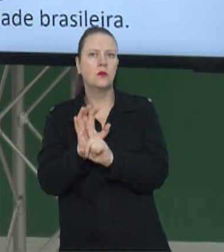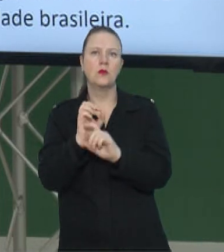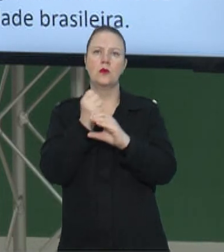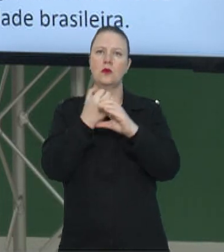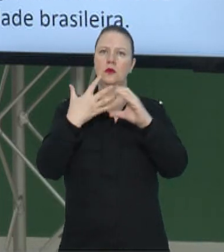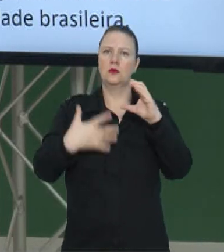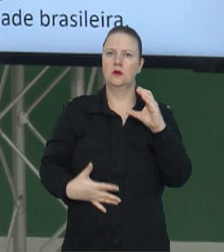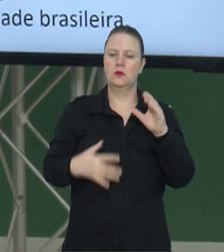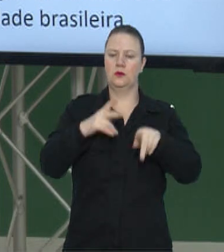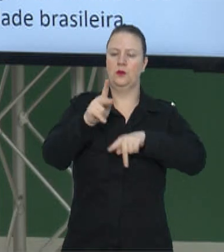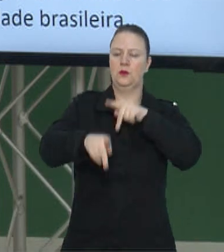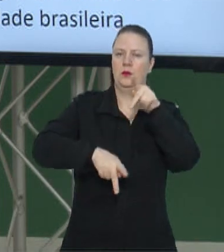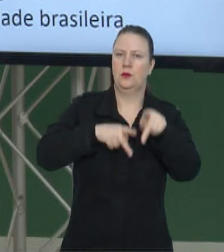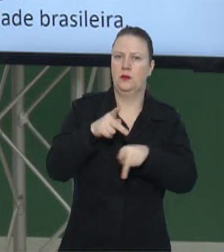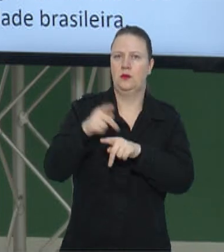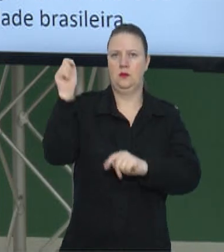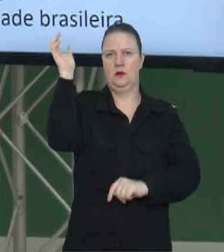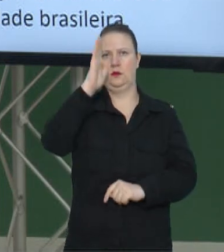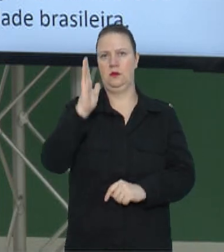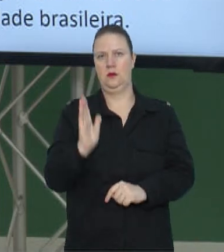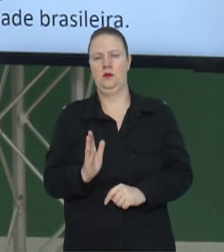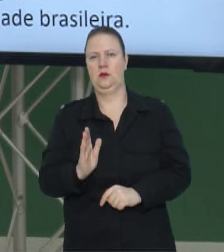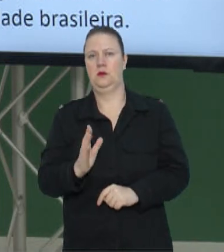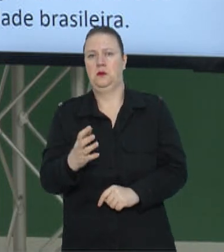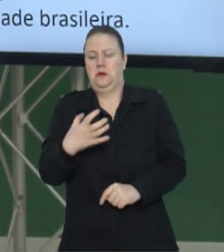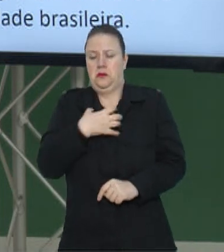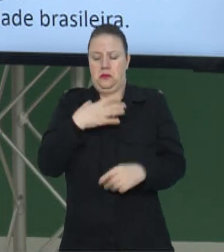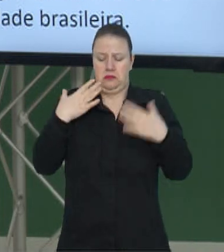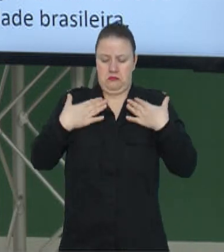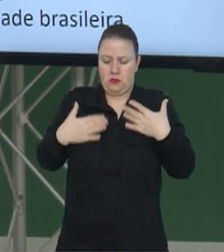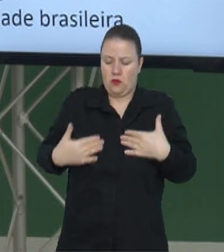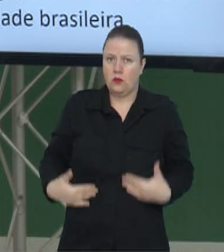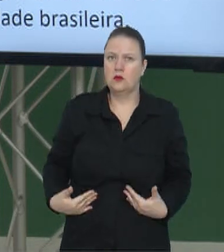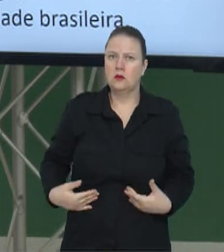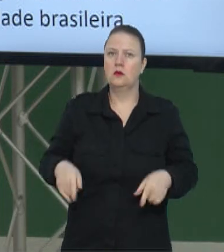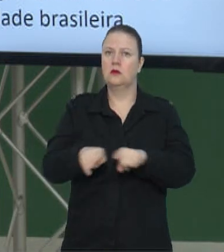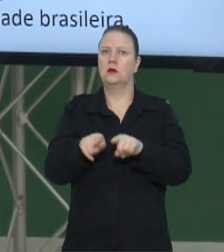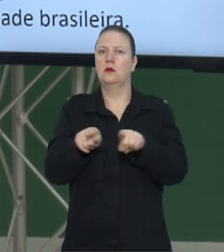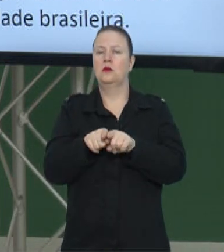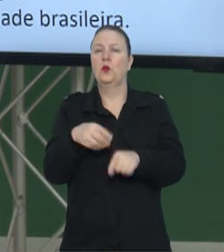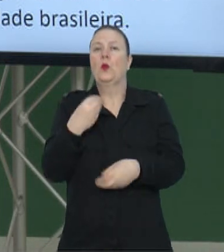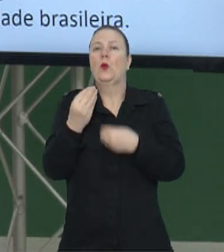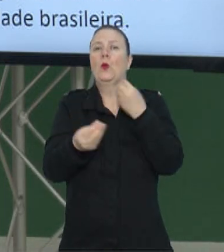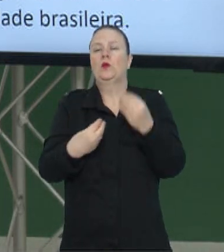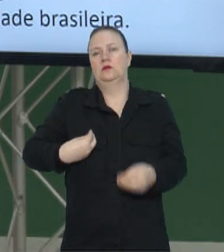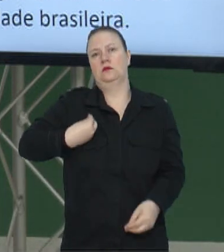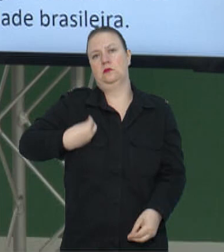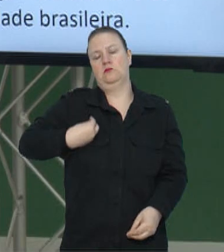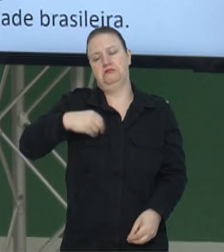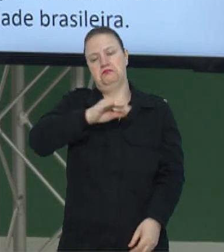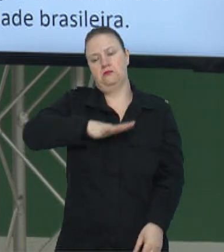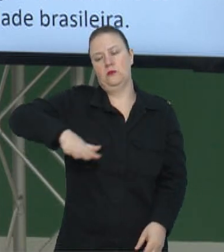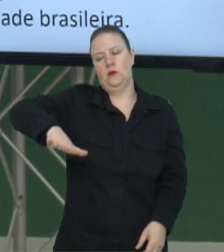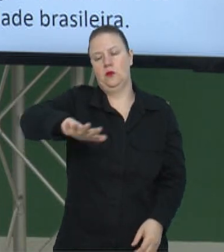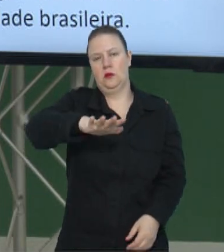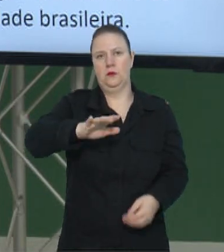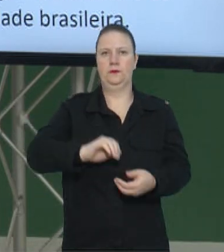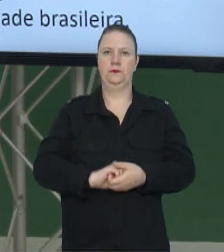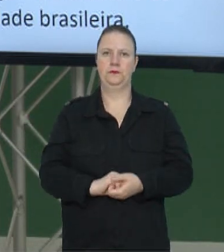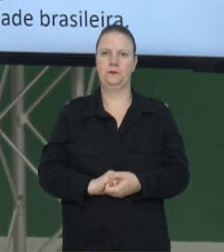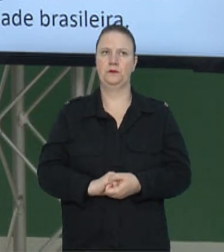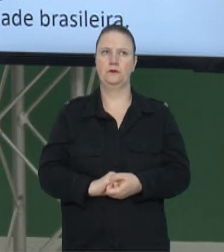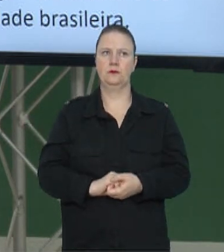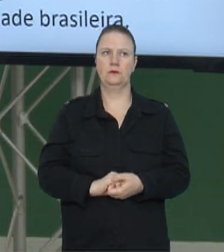do Brasil, desde o biotipo físico até o modo de viver em geral. Em menor